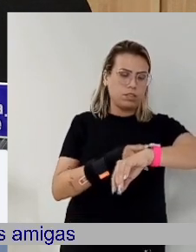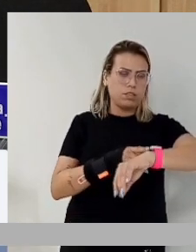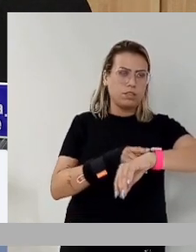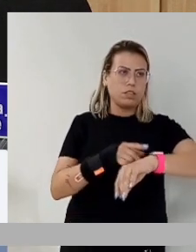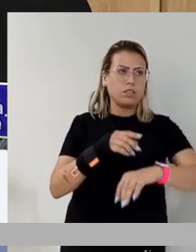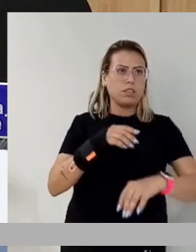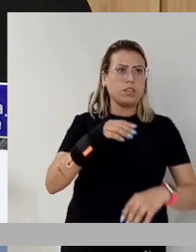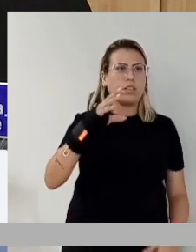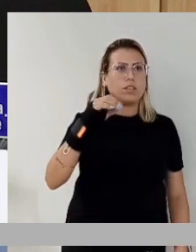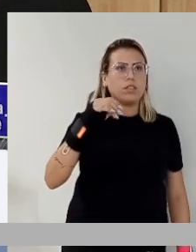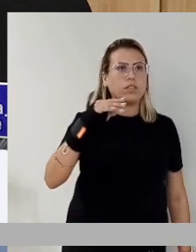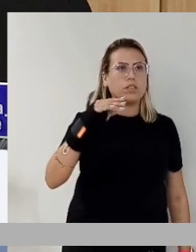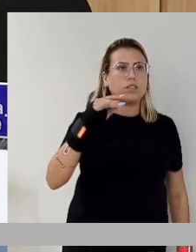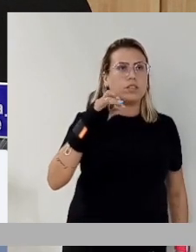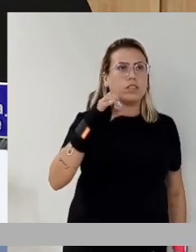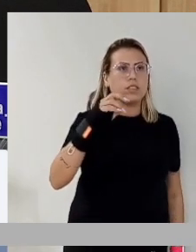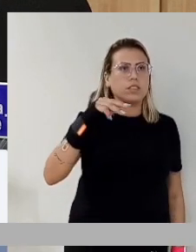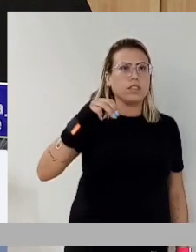Conceição